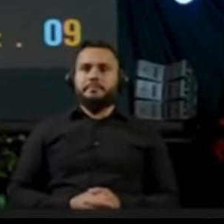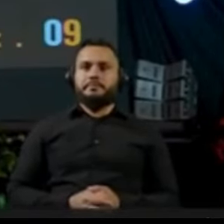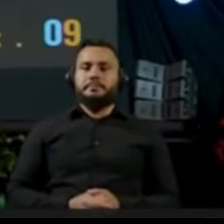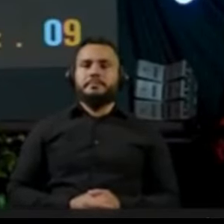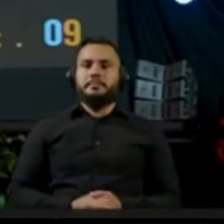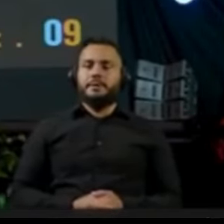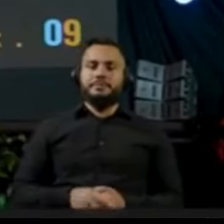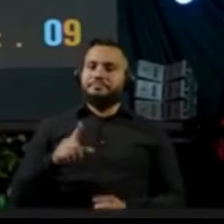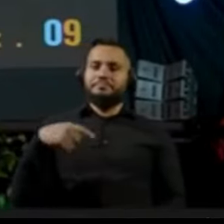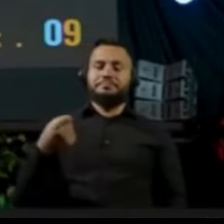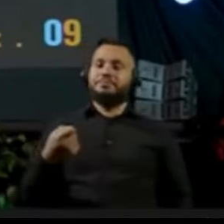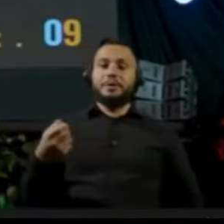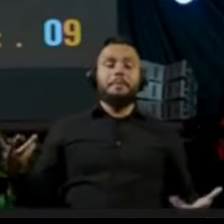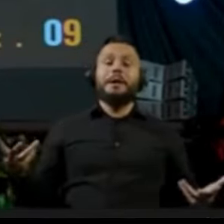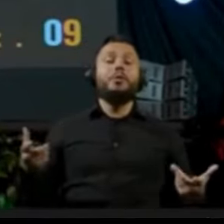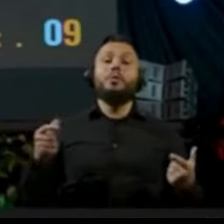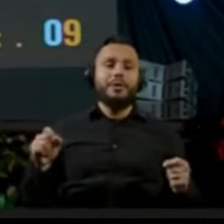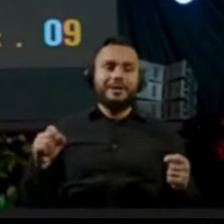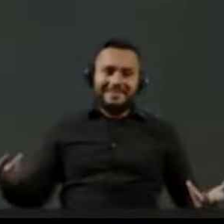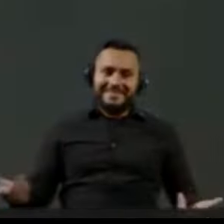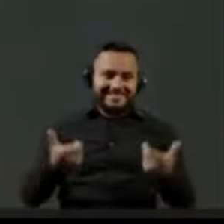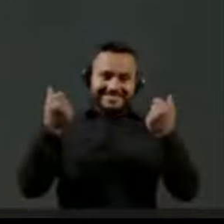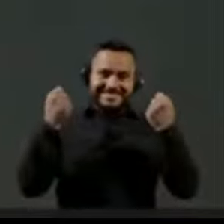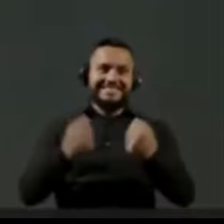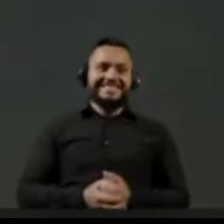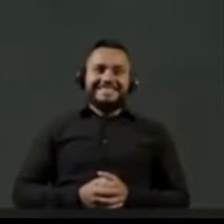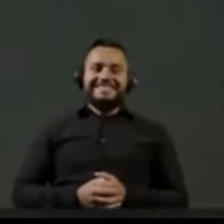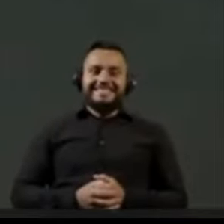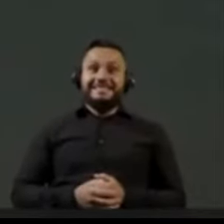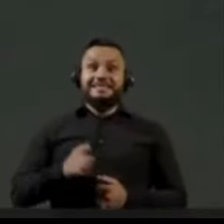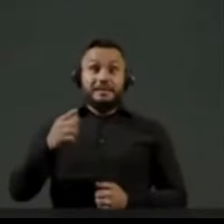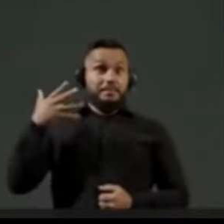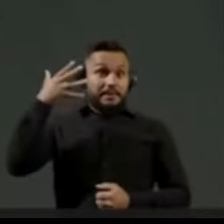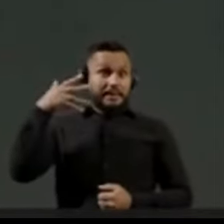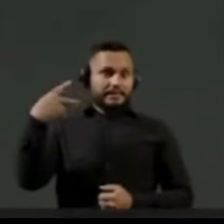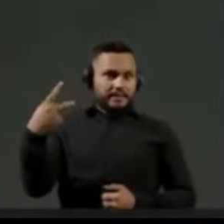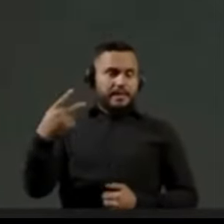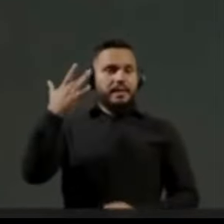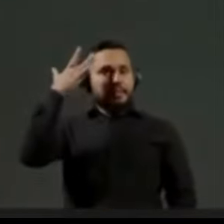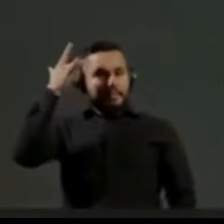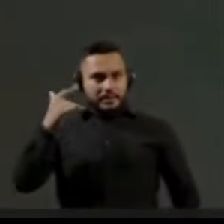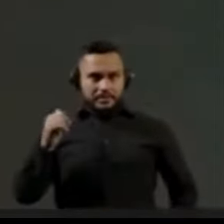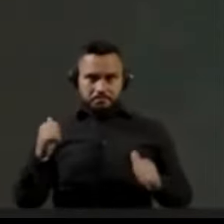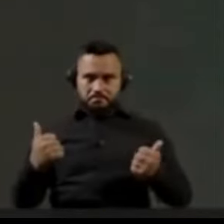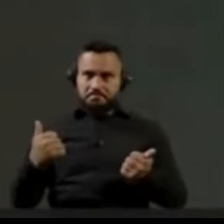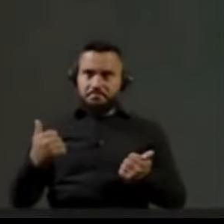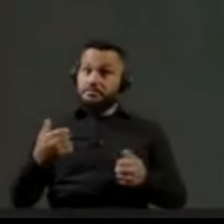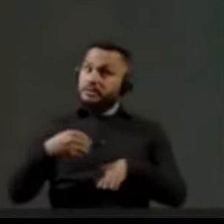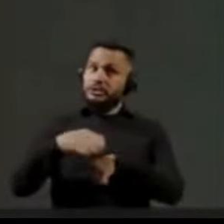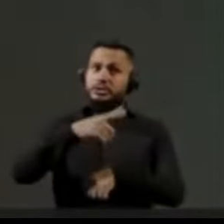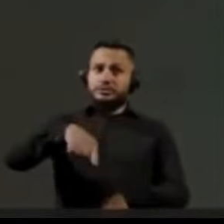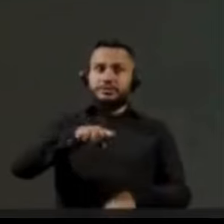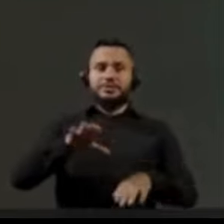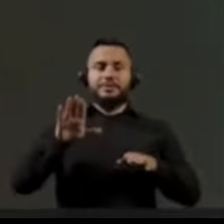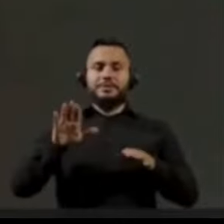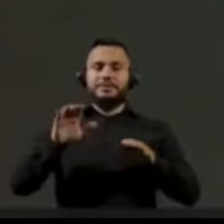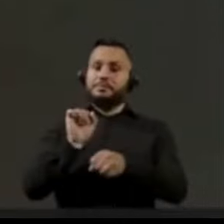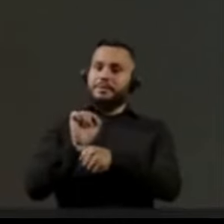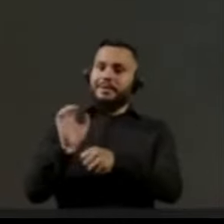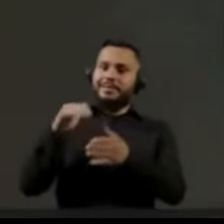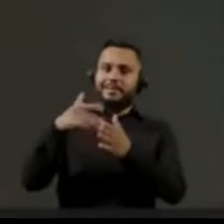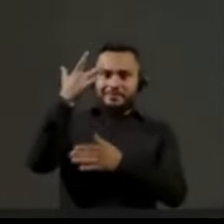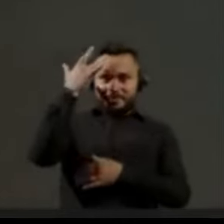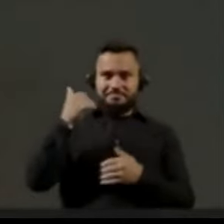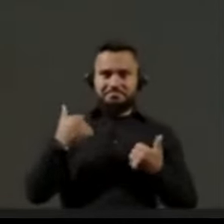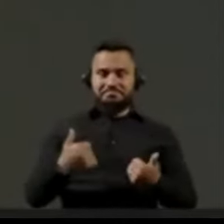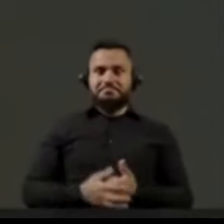Você é Mara o quê? Maravilhosa, Cíntia. Muito obrigada. Ah, uma palestra da Cíntia é amanhã, tá, pessoal? Fica a dica para ficar até amanhã no evento. Então tá,